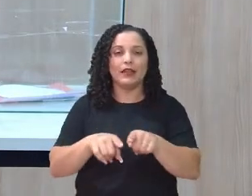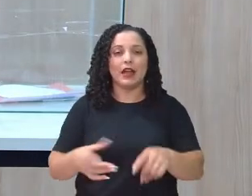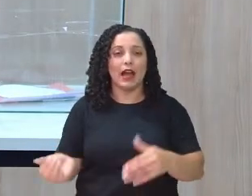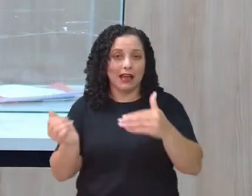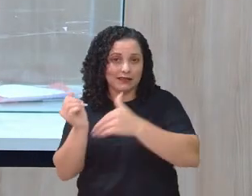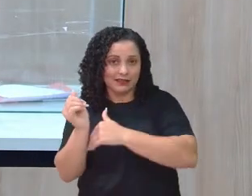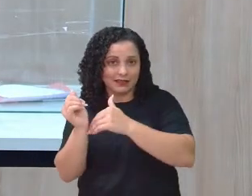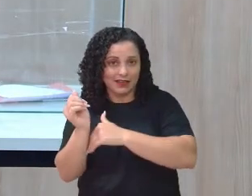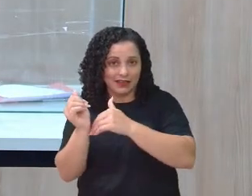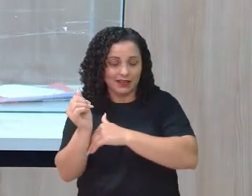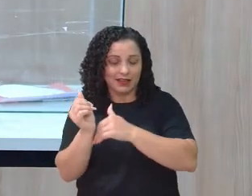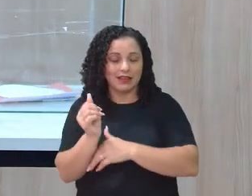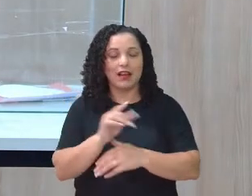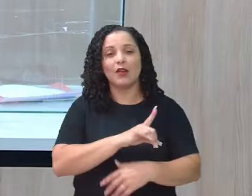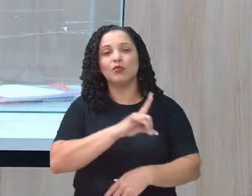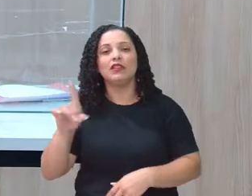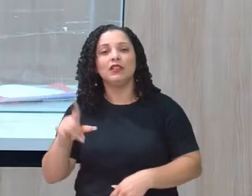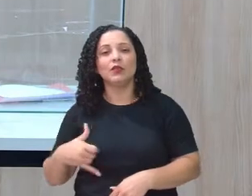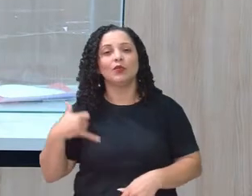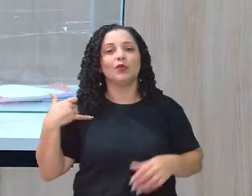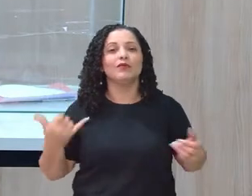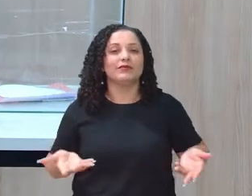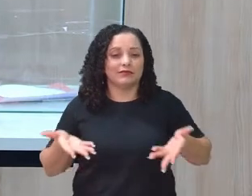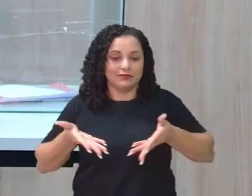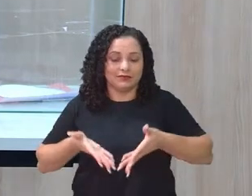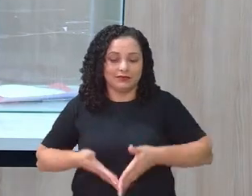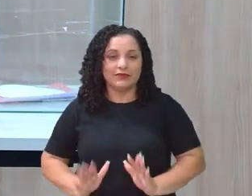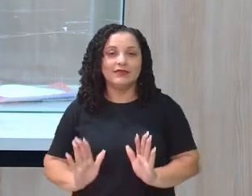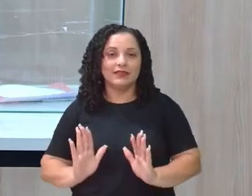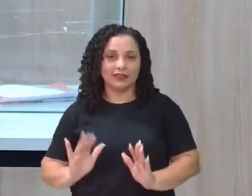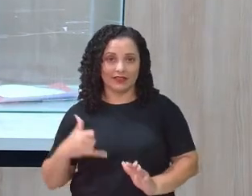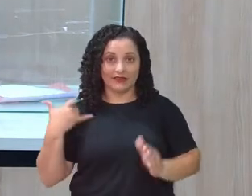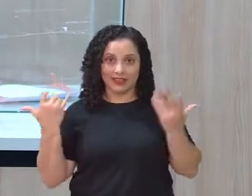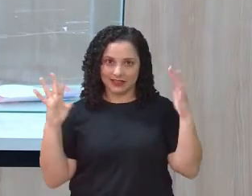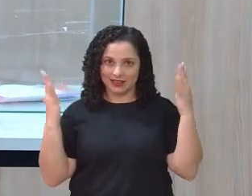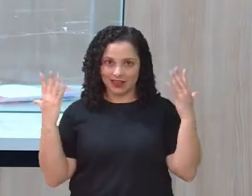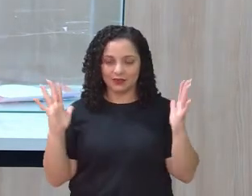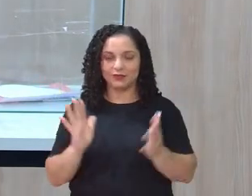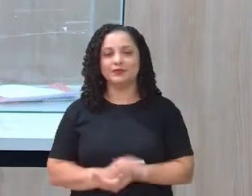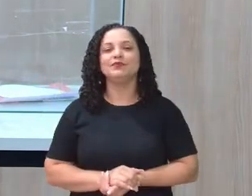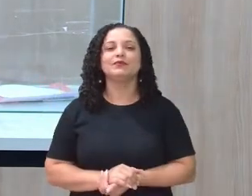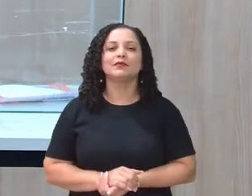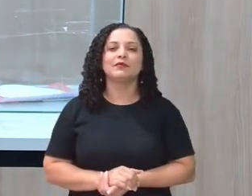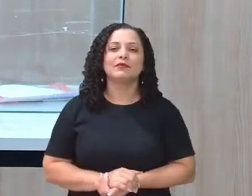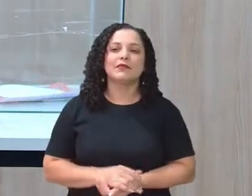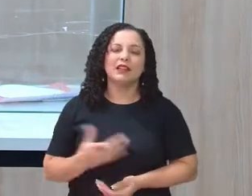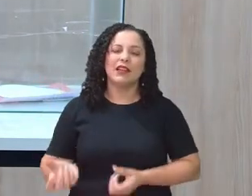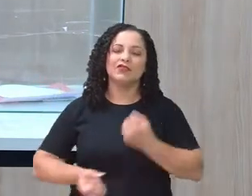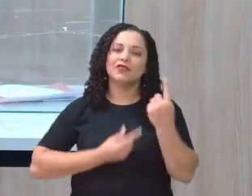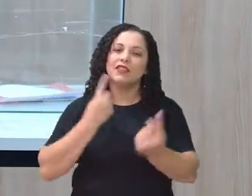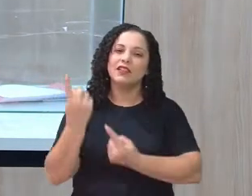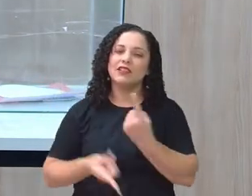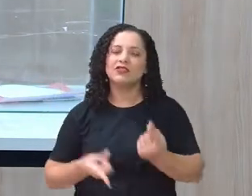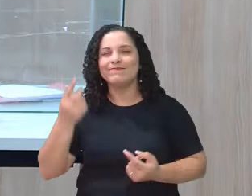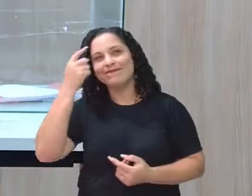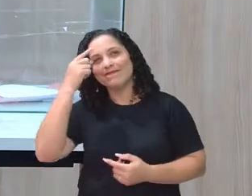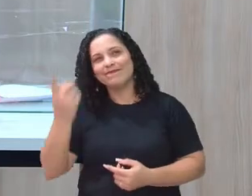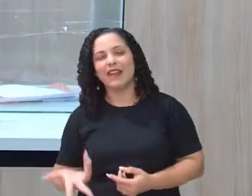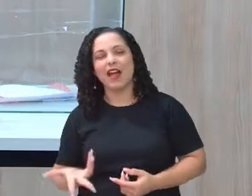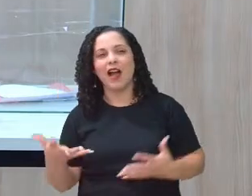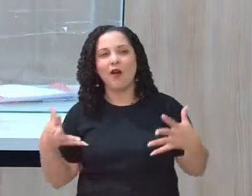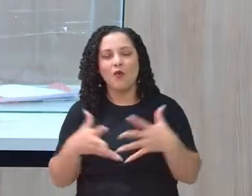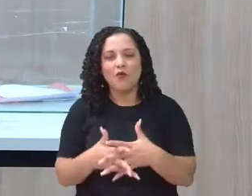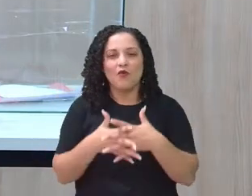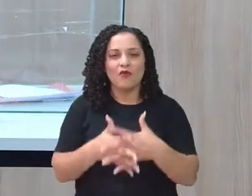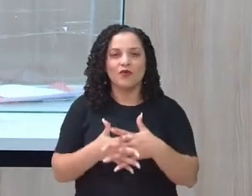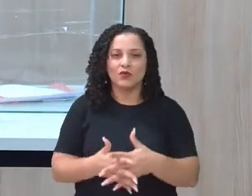nascimento. Então presta bastante atenção aí nessas informações, porque às vezes você pode se confundir aí pensando que não está com